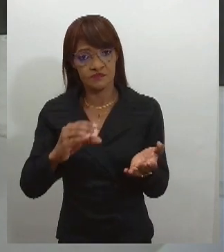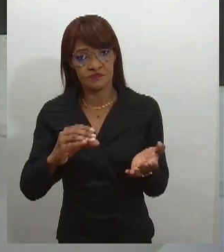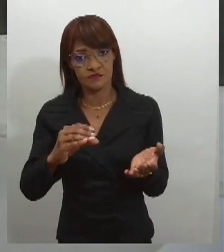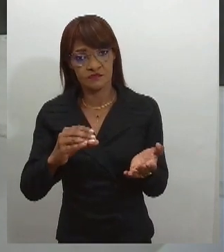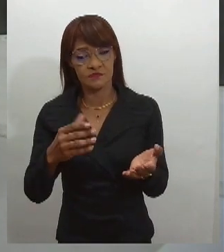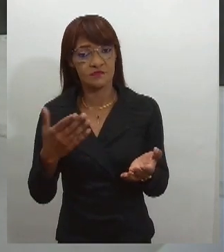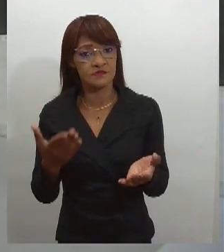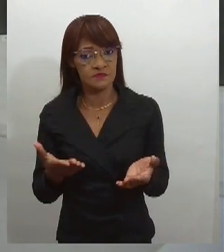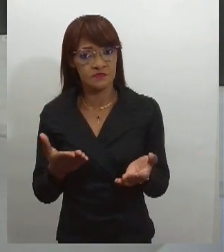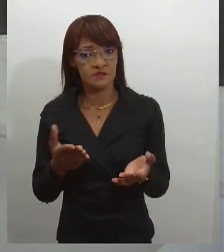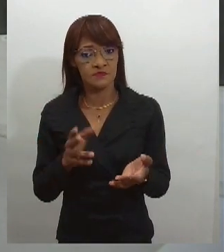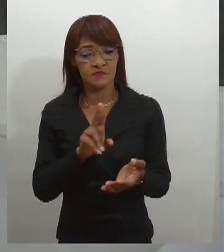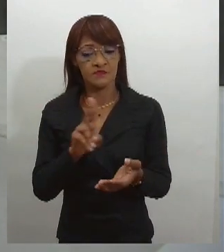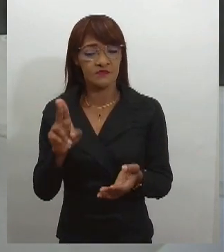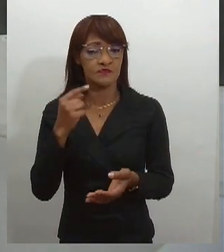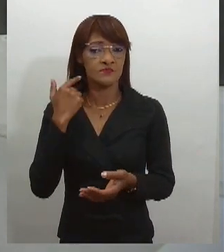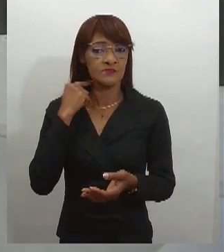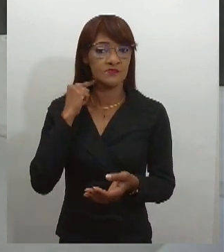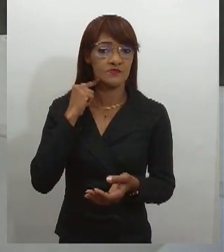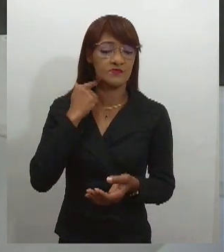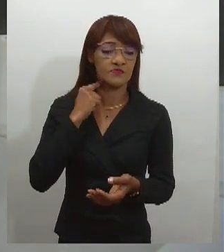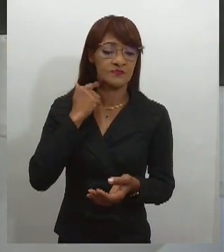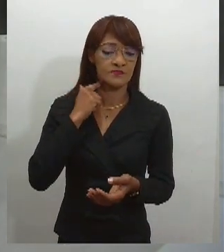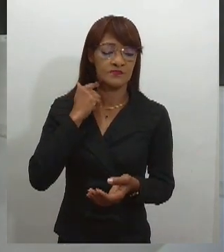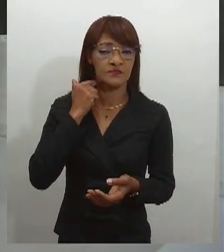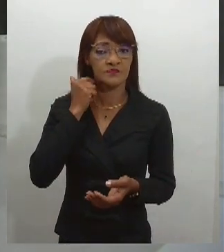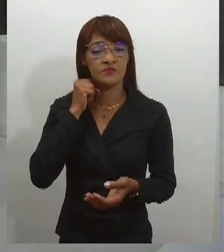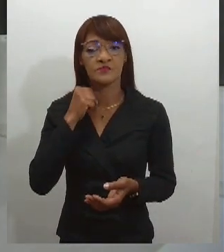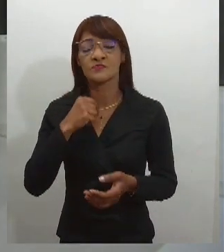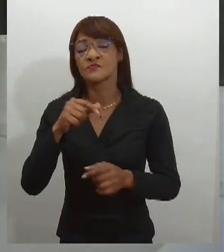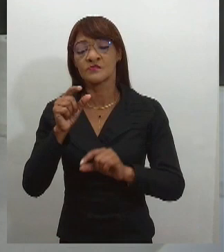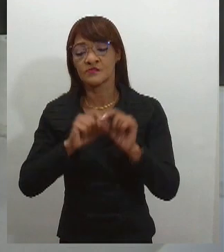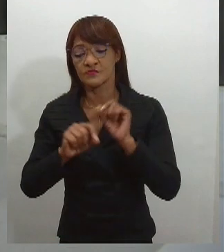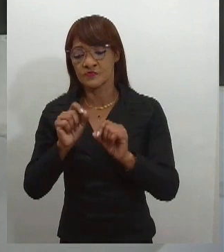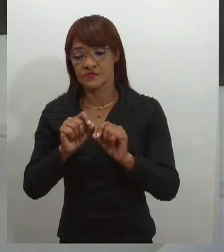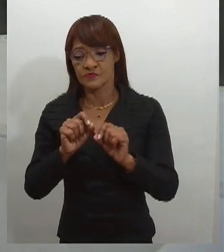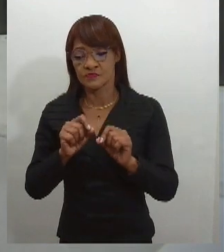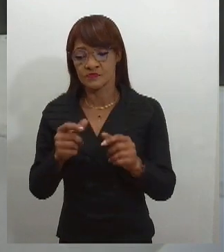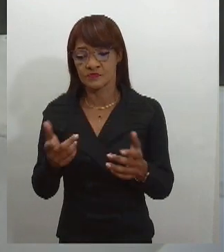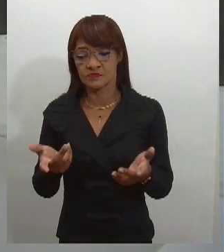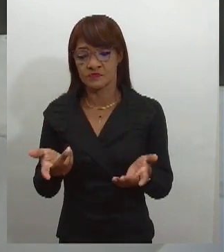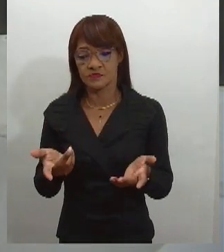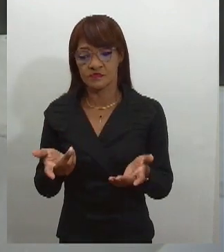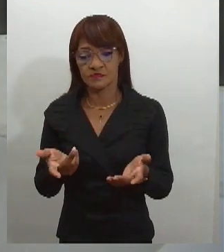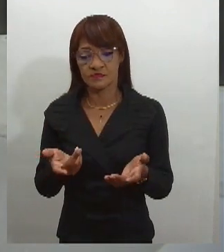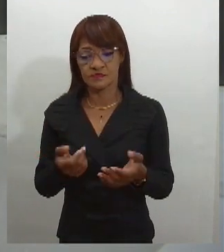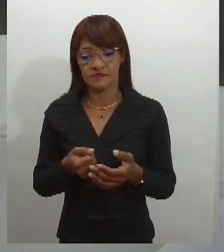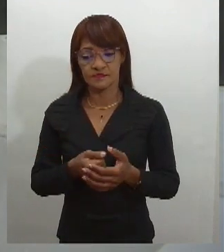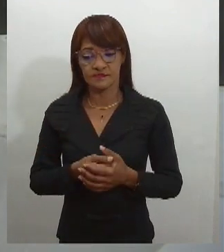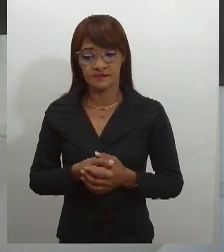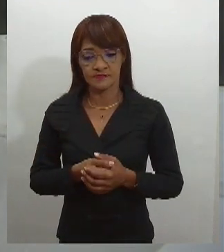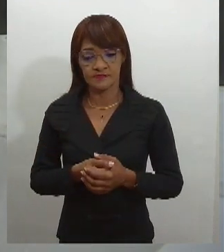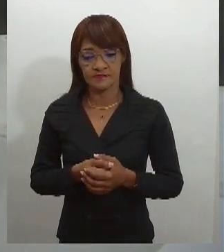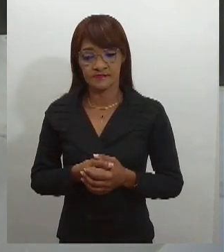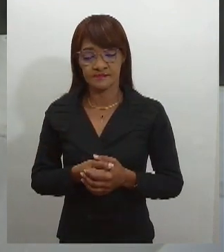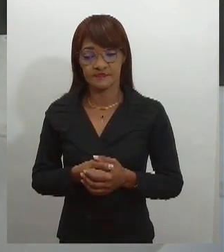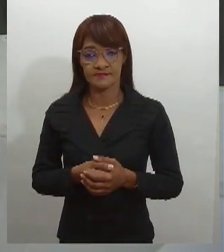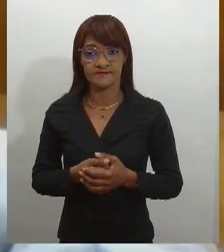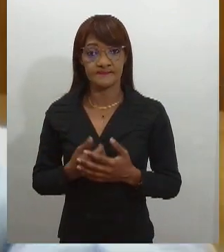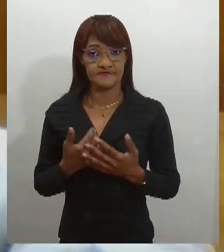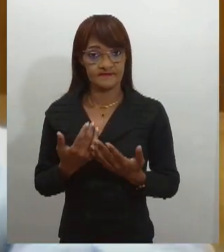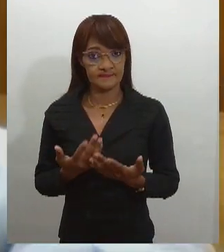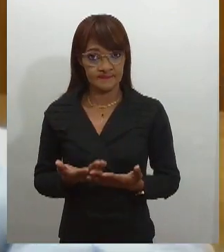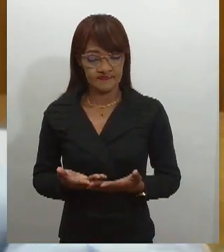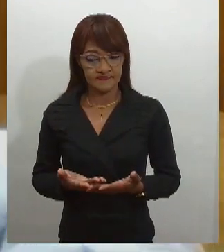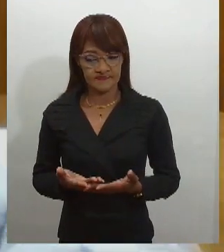sujo, pode fazer para renegociar essa dívida e não ter grandes prejuízos, Diego? Vamos lá. Faremos